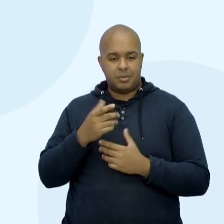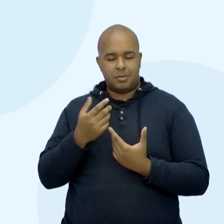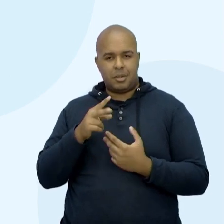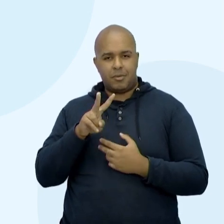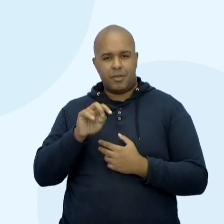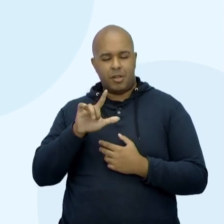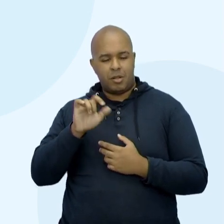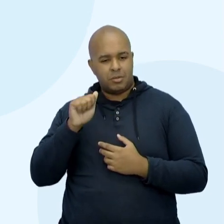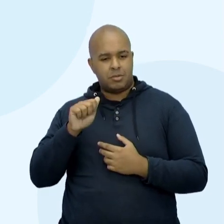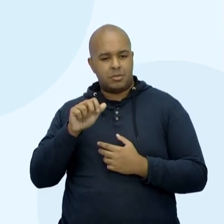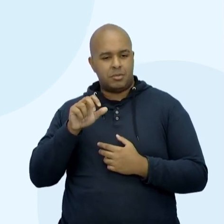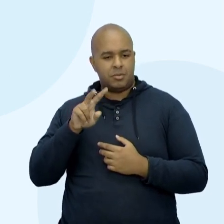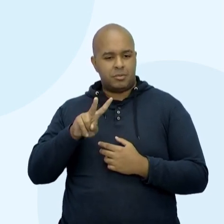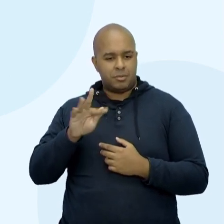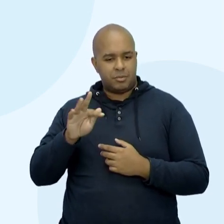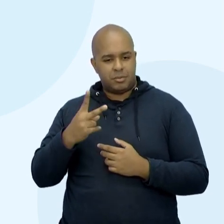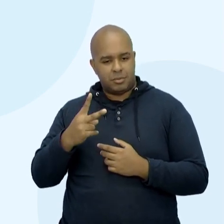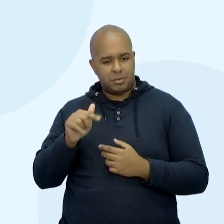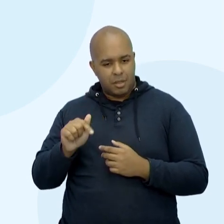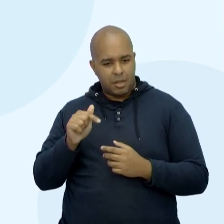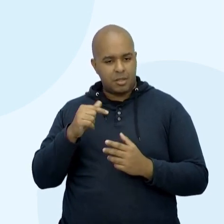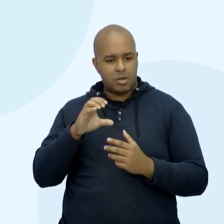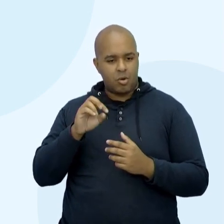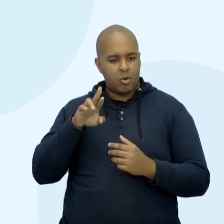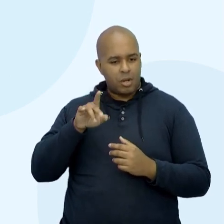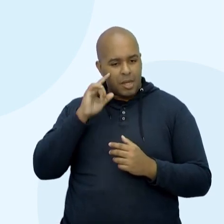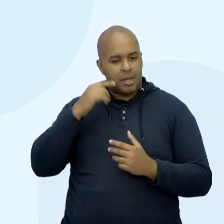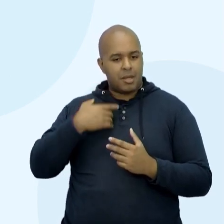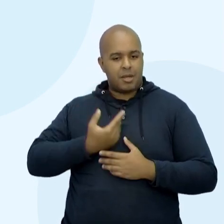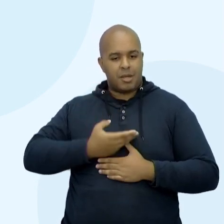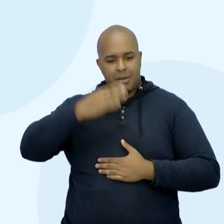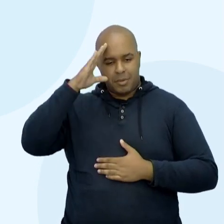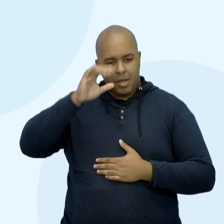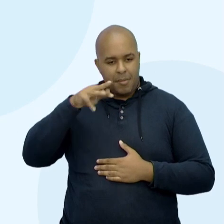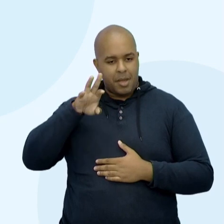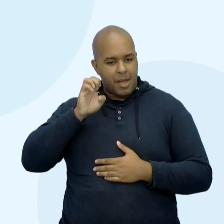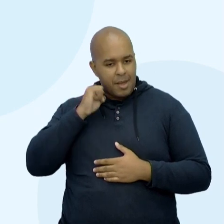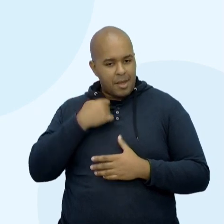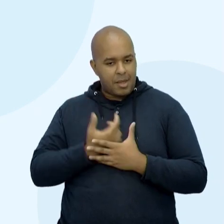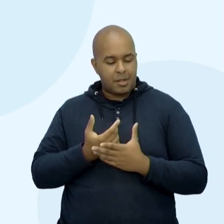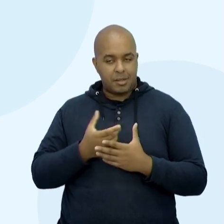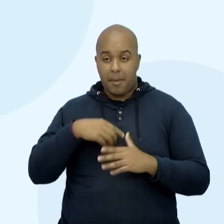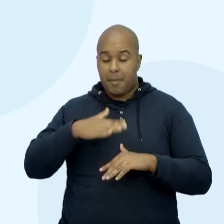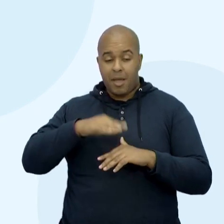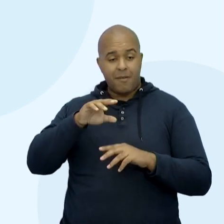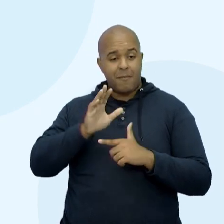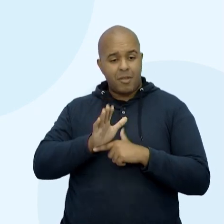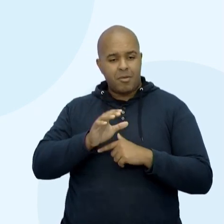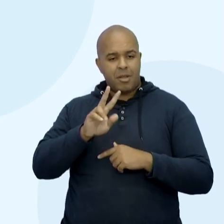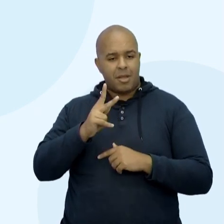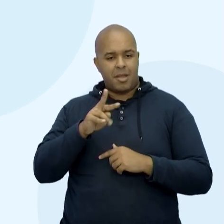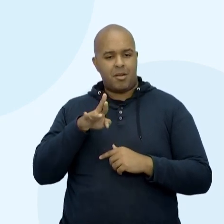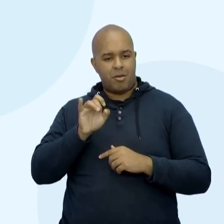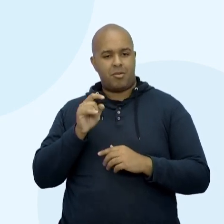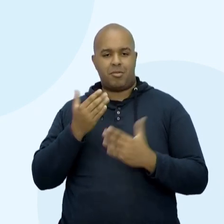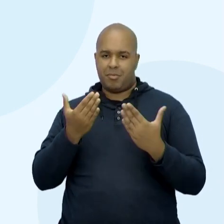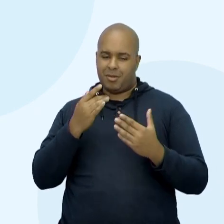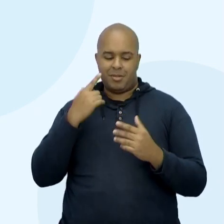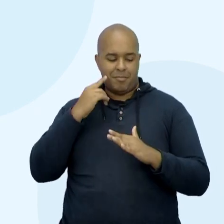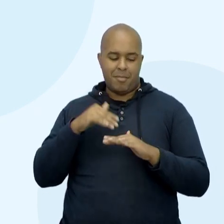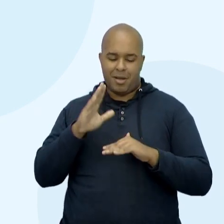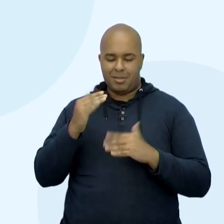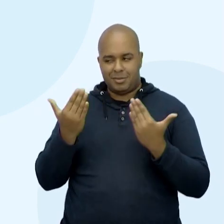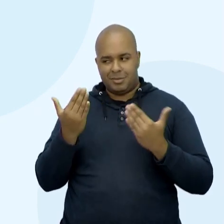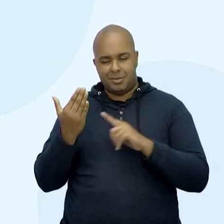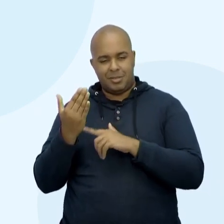Furiosos, Incríveis 2, Coringa, Capitão América, Saga Crepúsculo. Tem mais filme de super-herói aqui, talvez, do que filme nacional. Então,